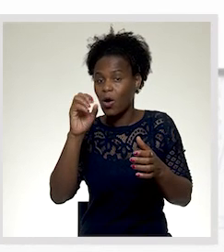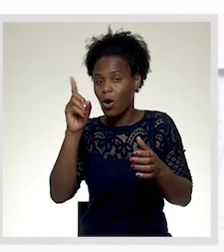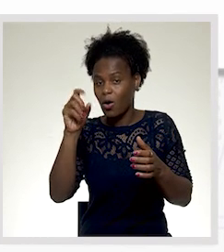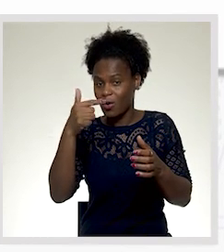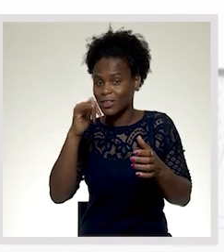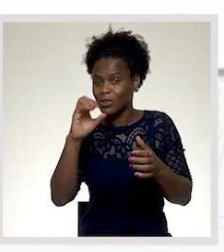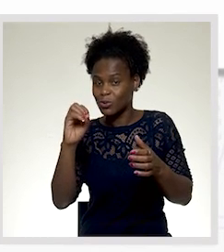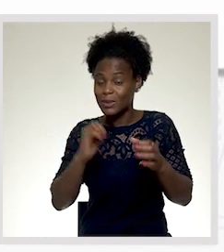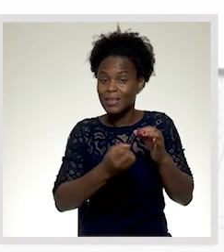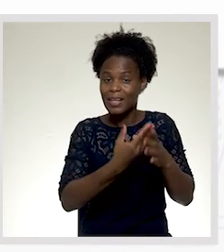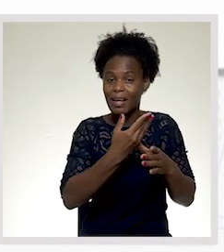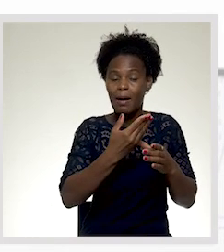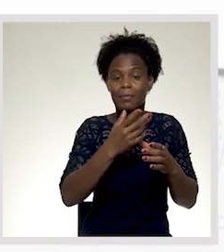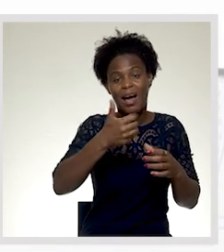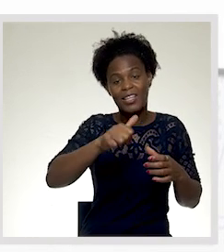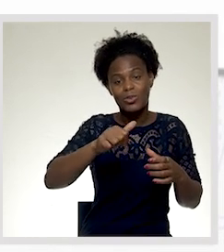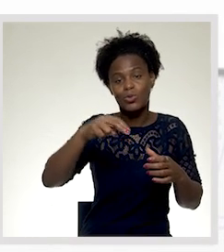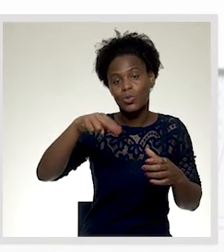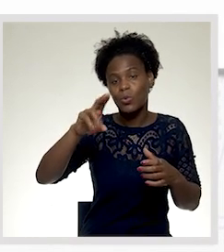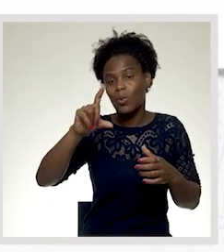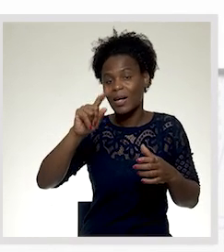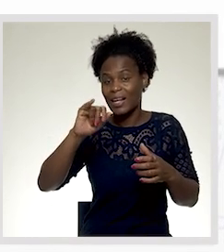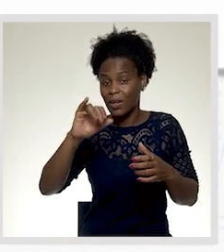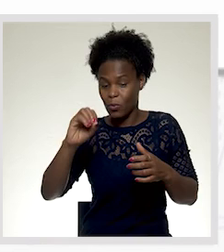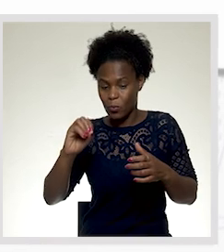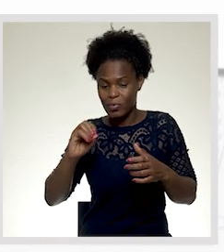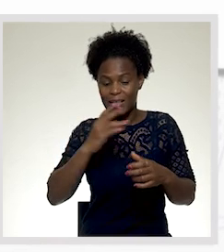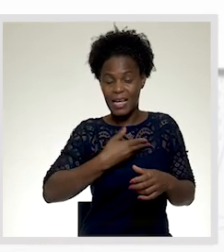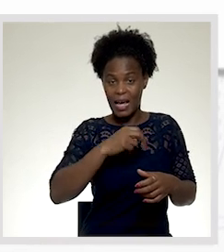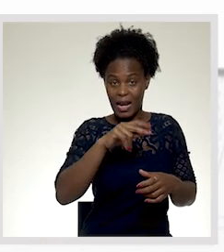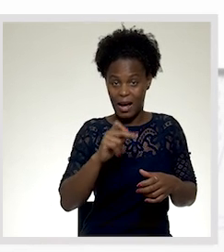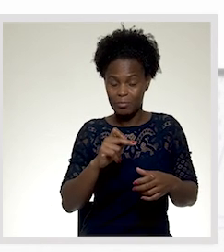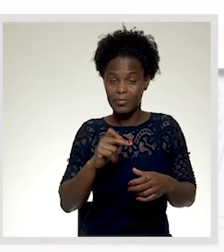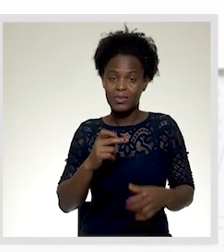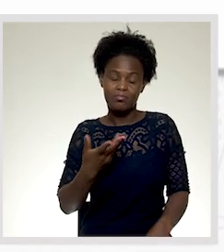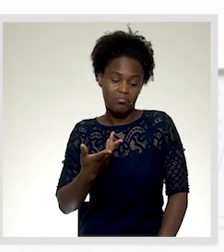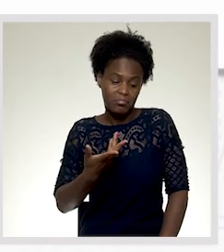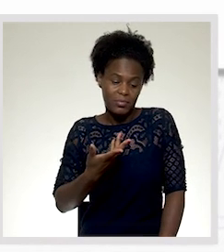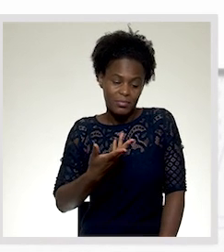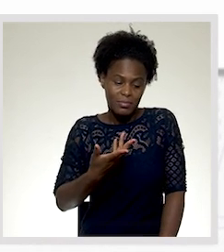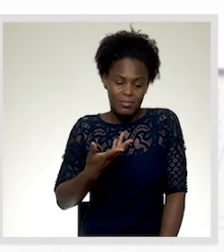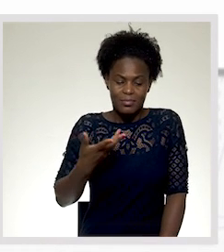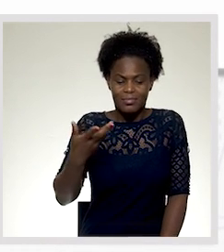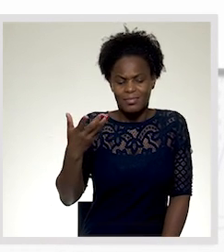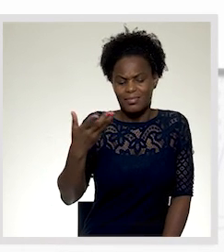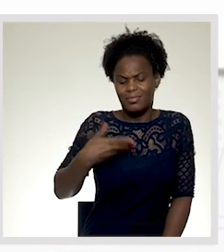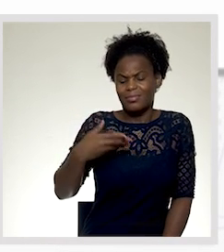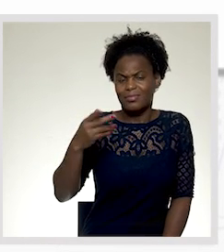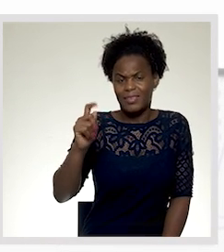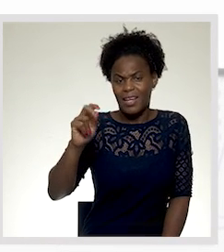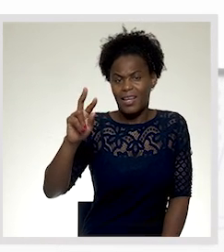DNA, que é o ácido desoxirribonucleico, e o RNA, que é o ácido ribonucleico. No entanto, o